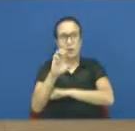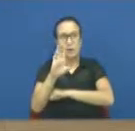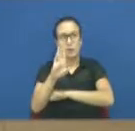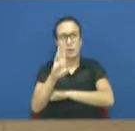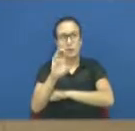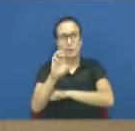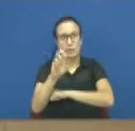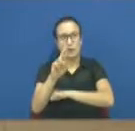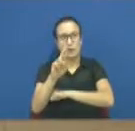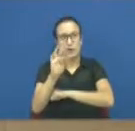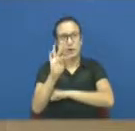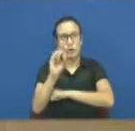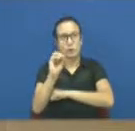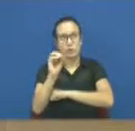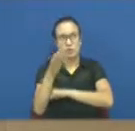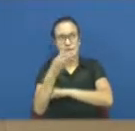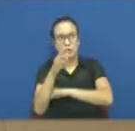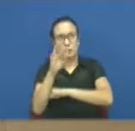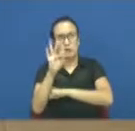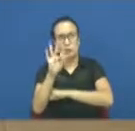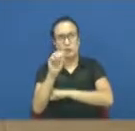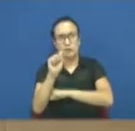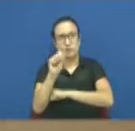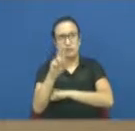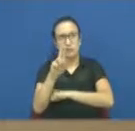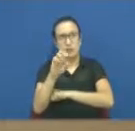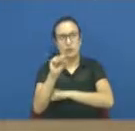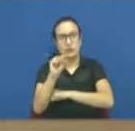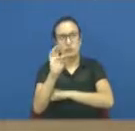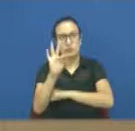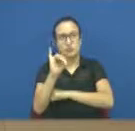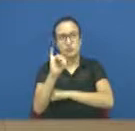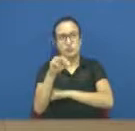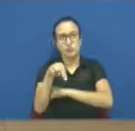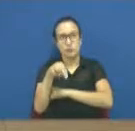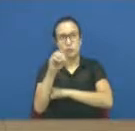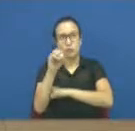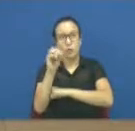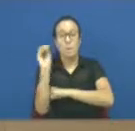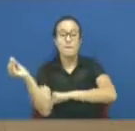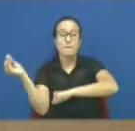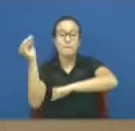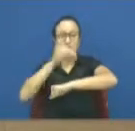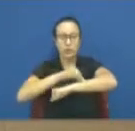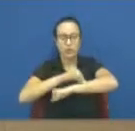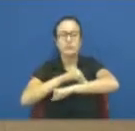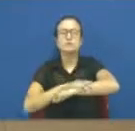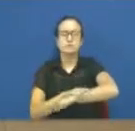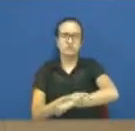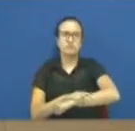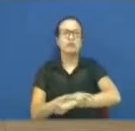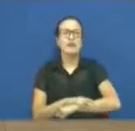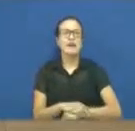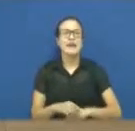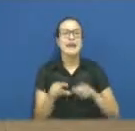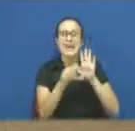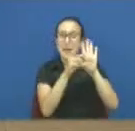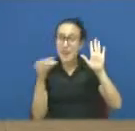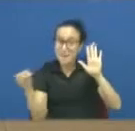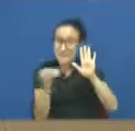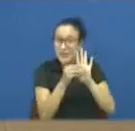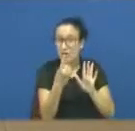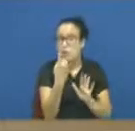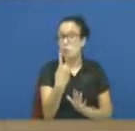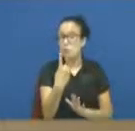O projeto contém uma emenda e os pareceres das comissões são favoráveis. Está em discussão a emenda